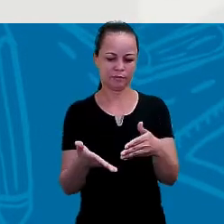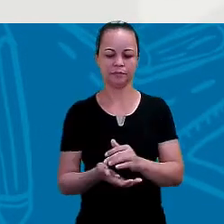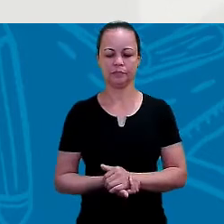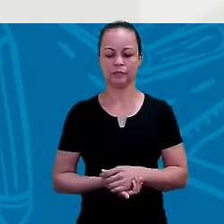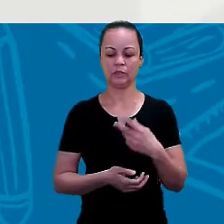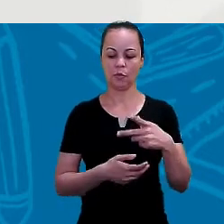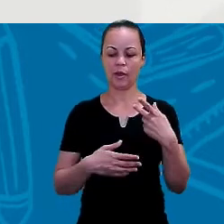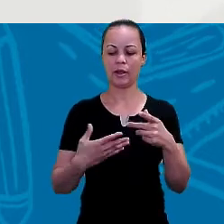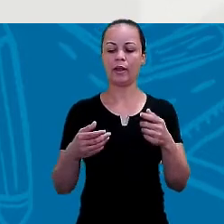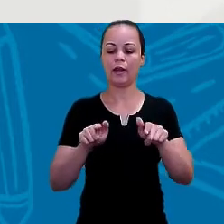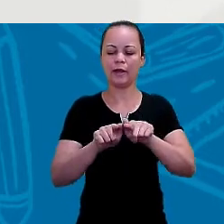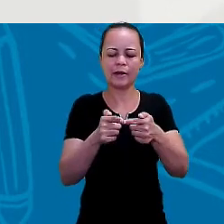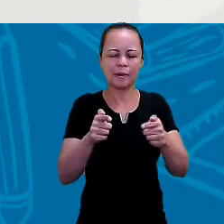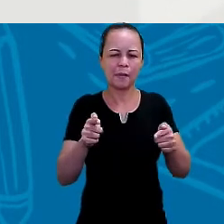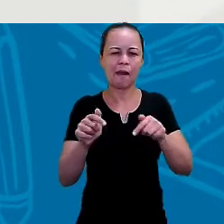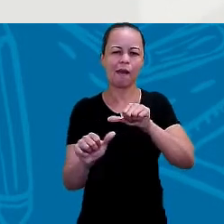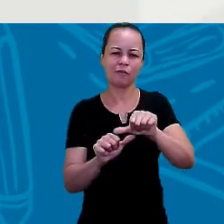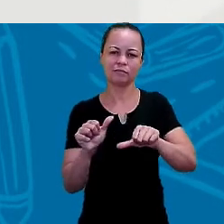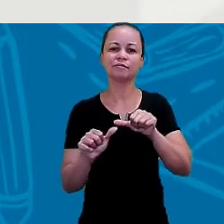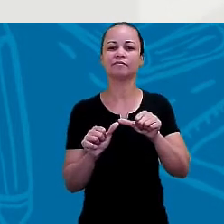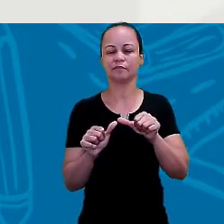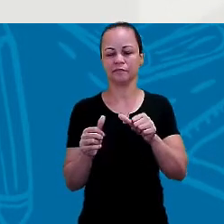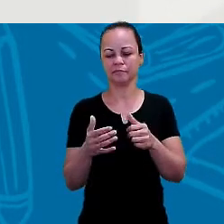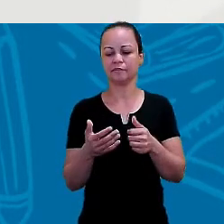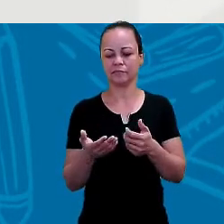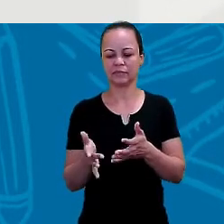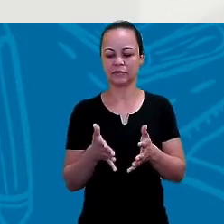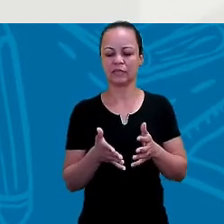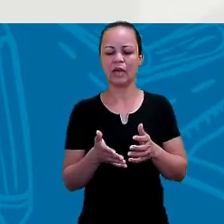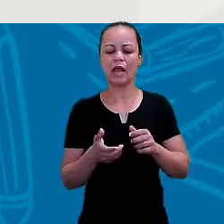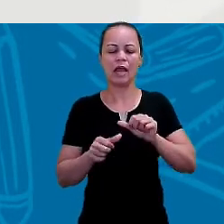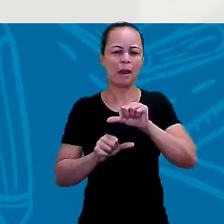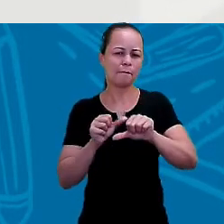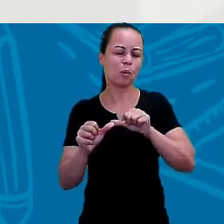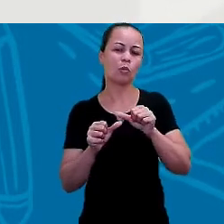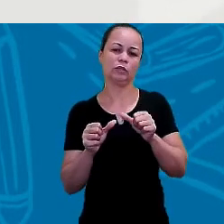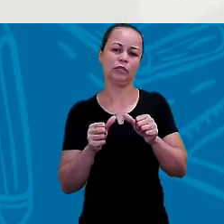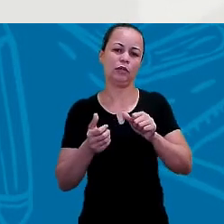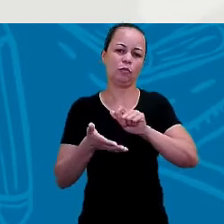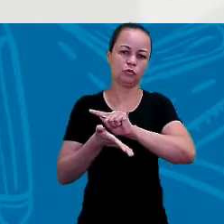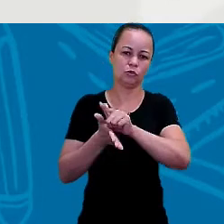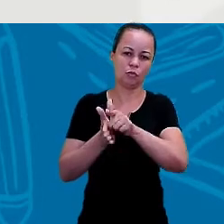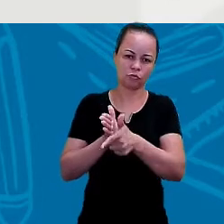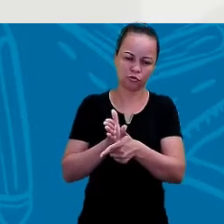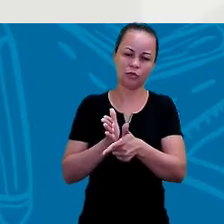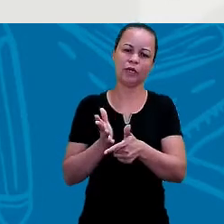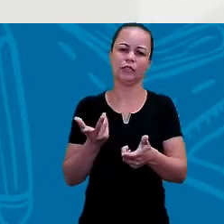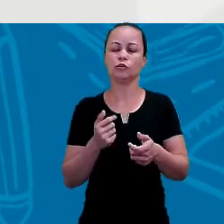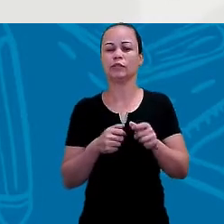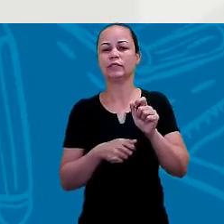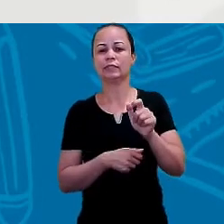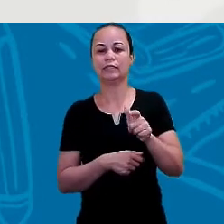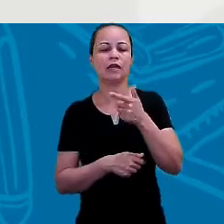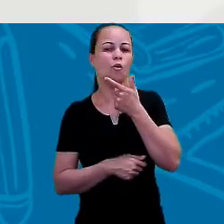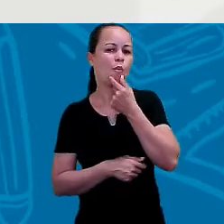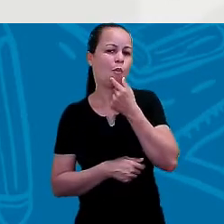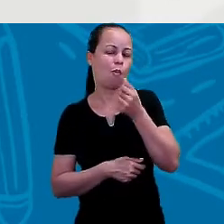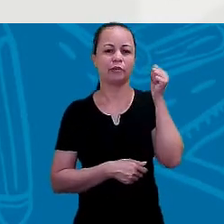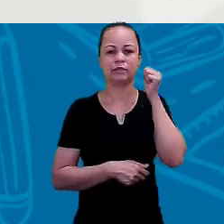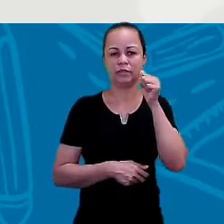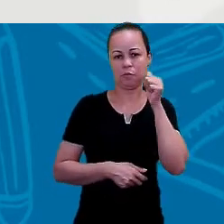variável, né? Ou seja, ela muda de acordo com o gênero, né? Se é masculino ou